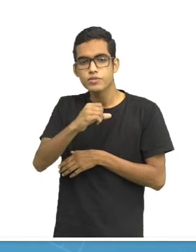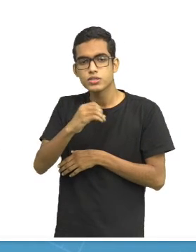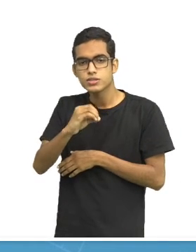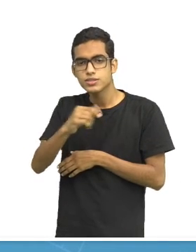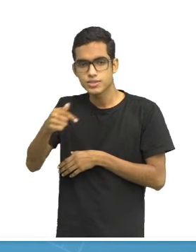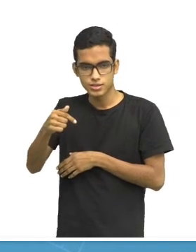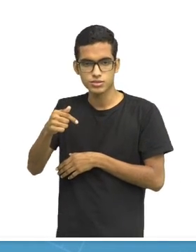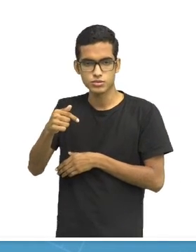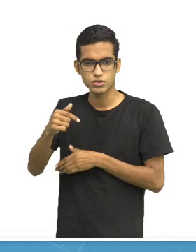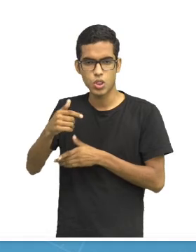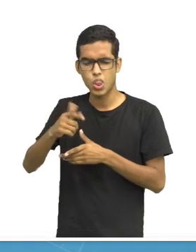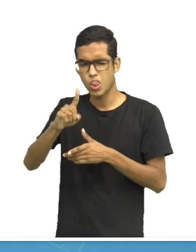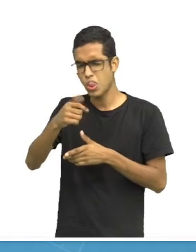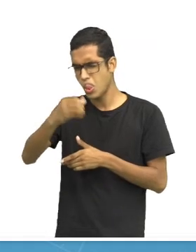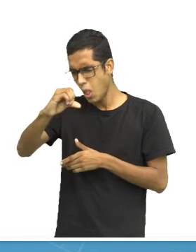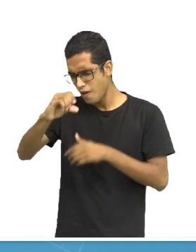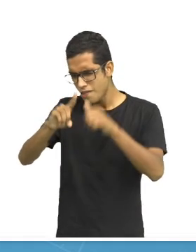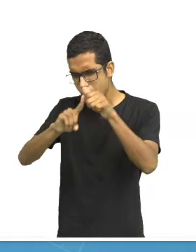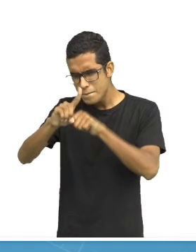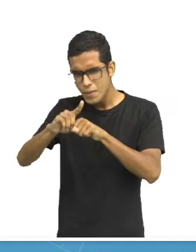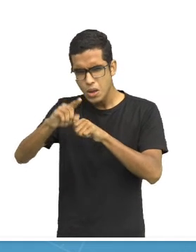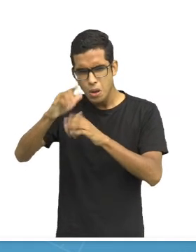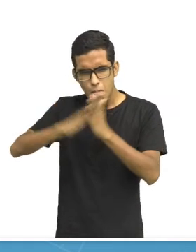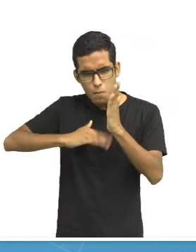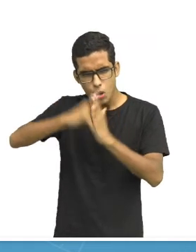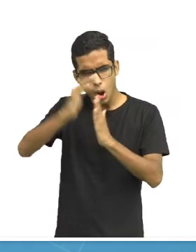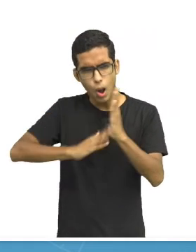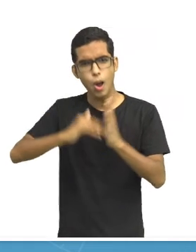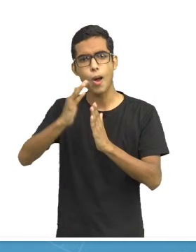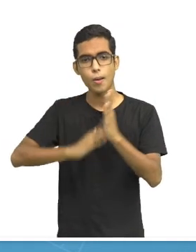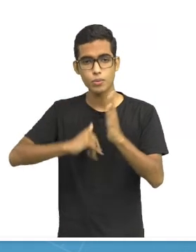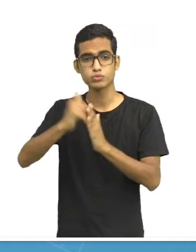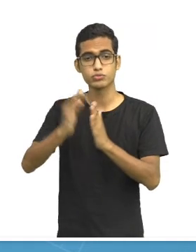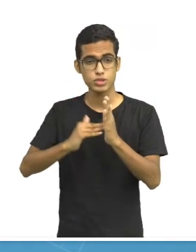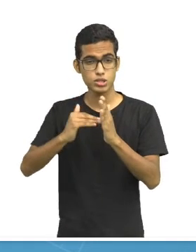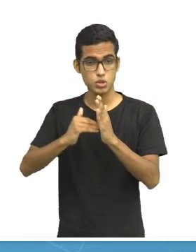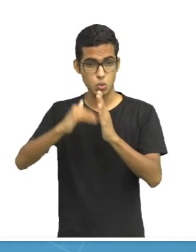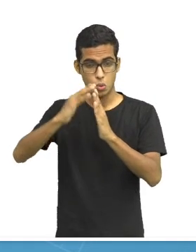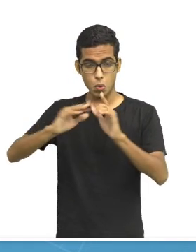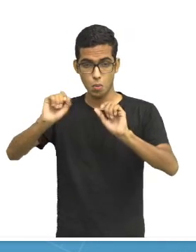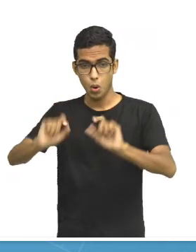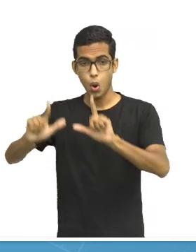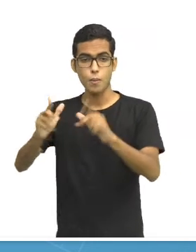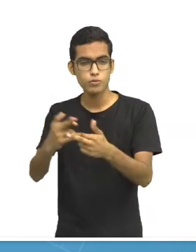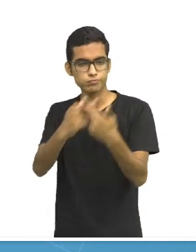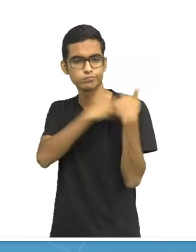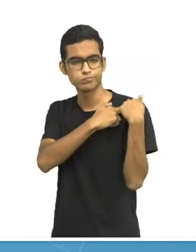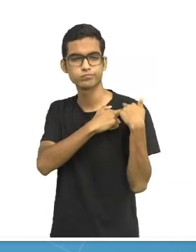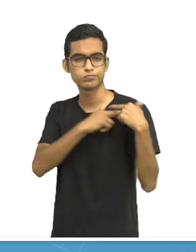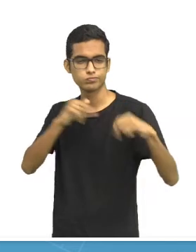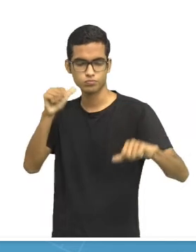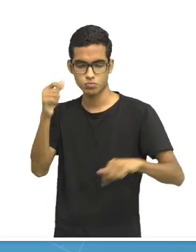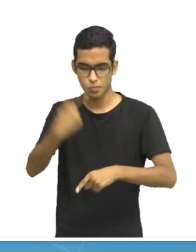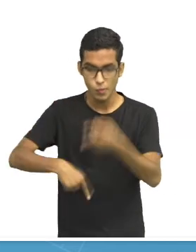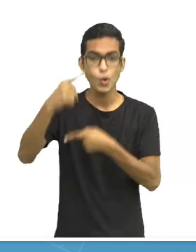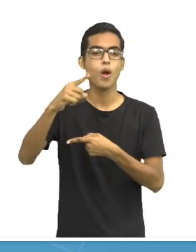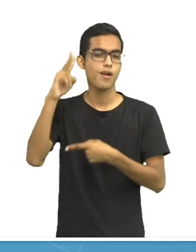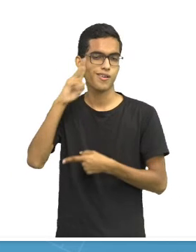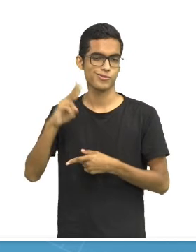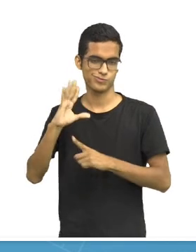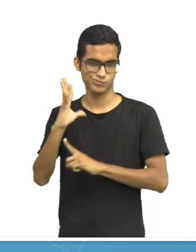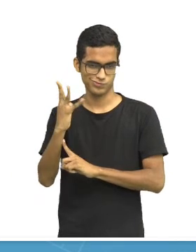feito, vindo a se tornar uma das obras responsáveis por revolucionar a história da